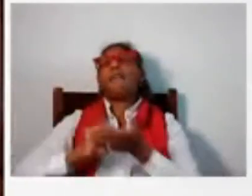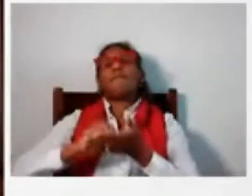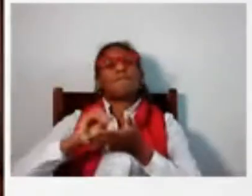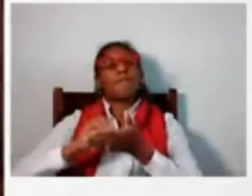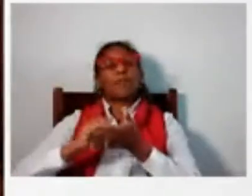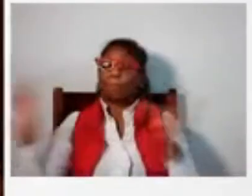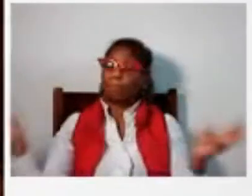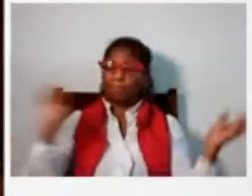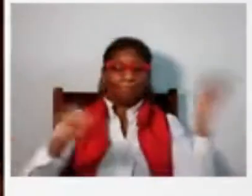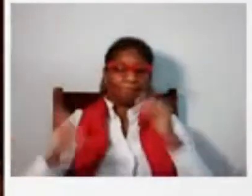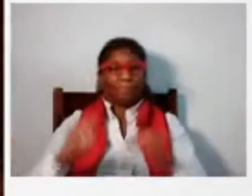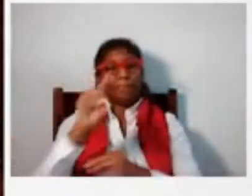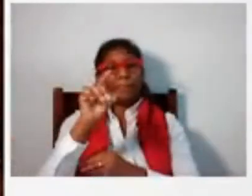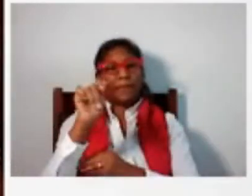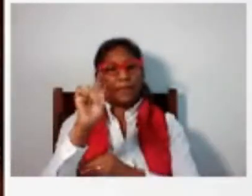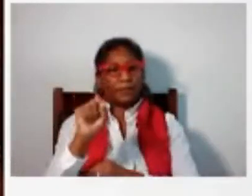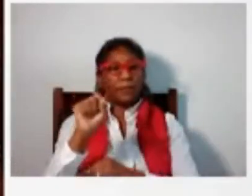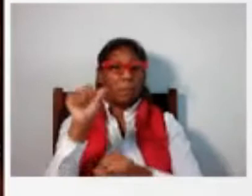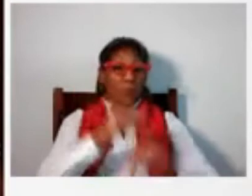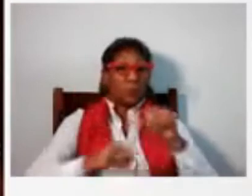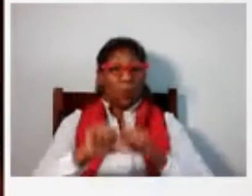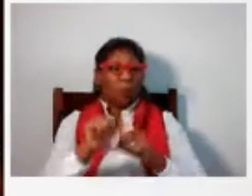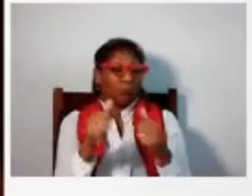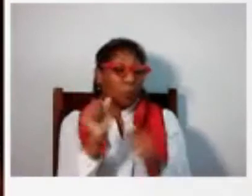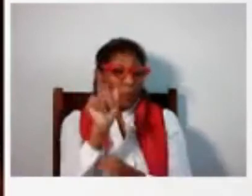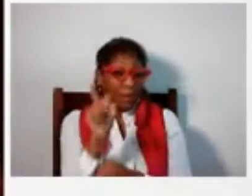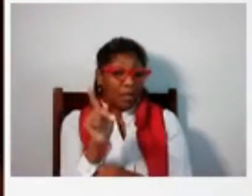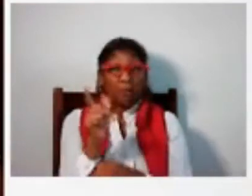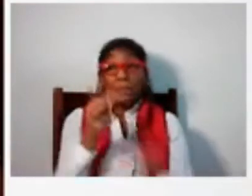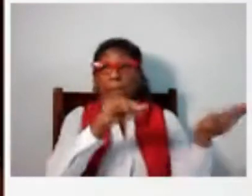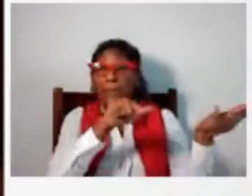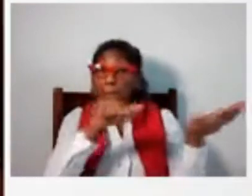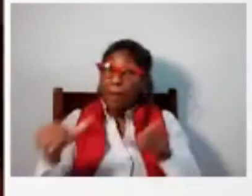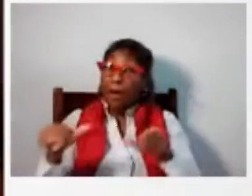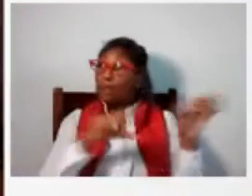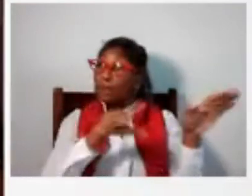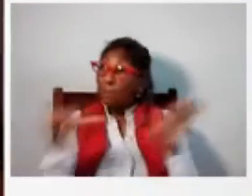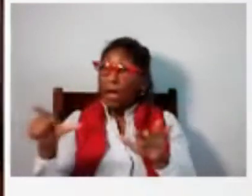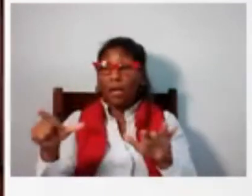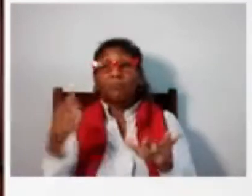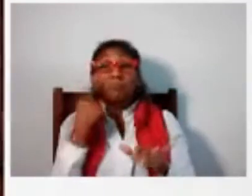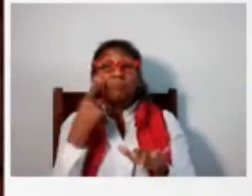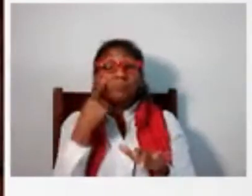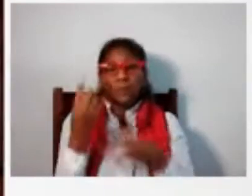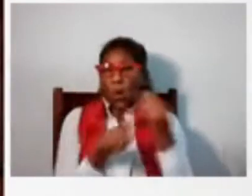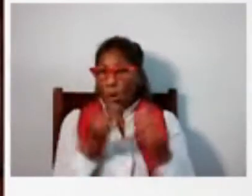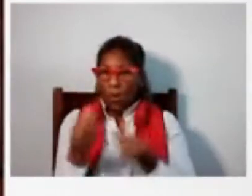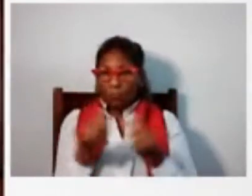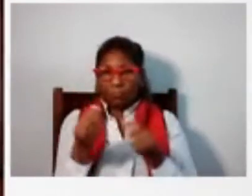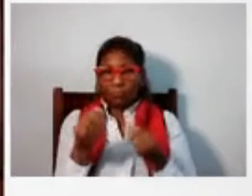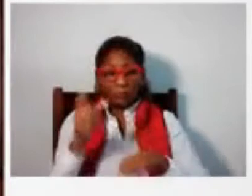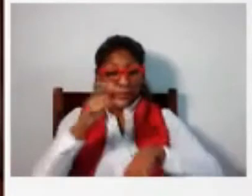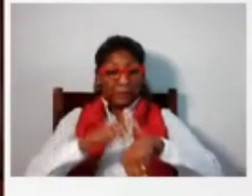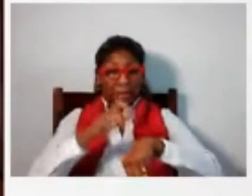informações, fazer uma reconsideração. Estamos abrindo para as próximas semanas a possibilidade de reconsideração num prazo para